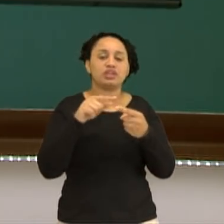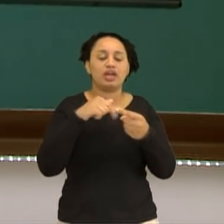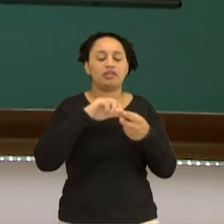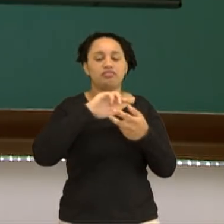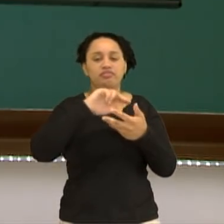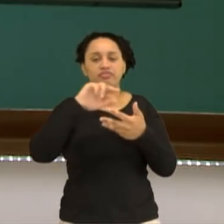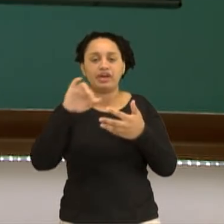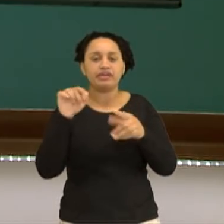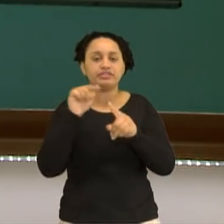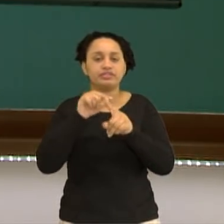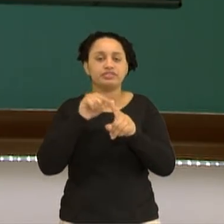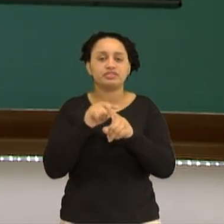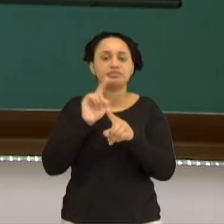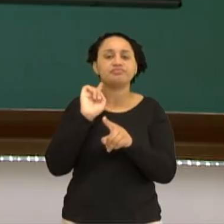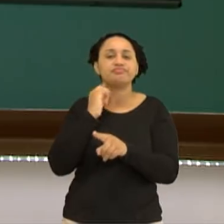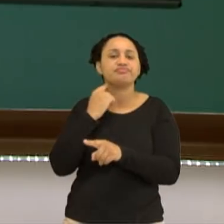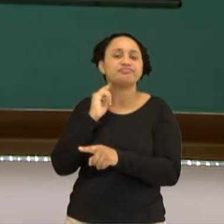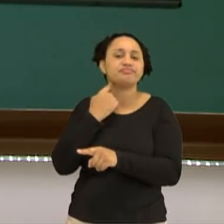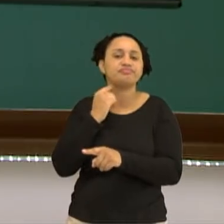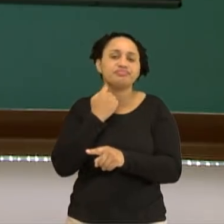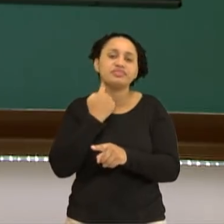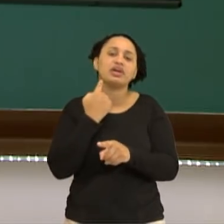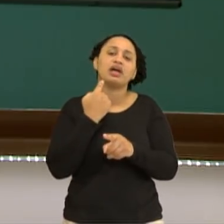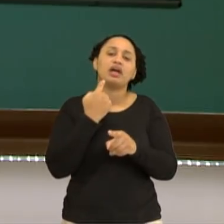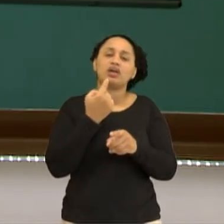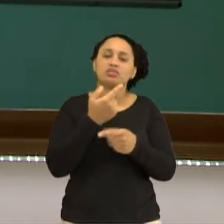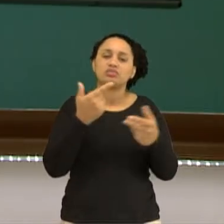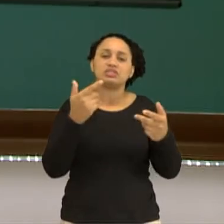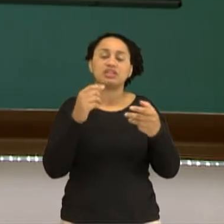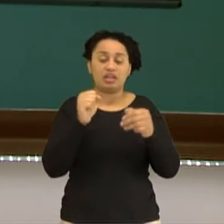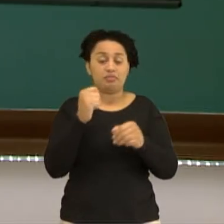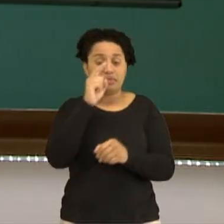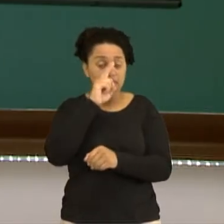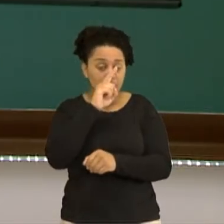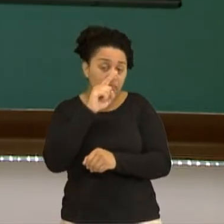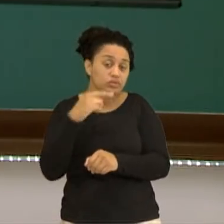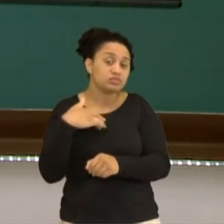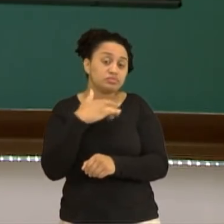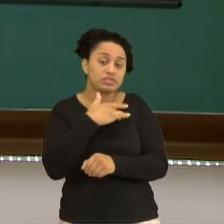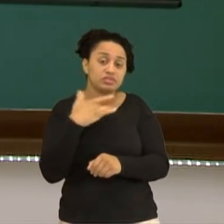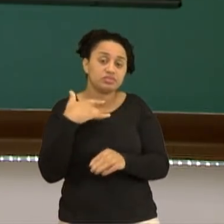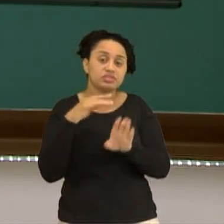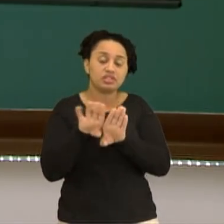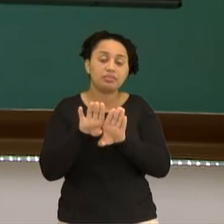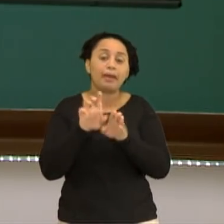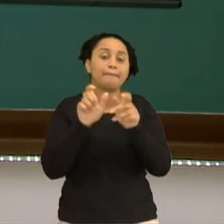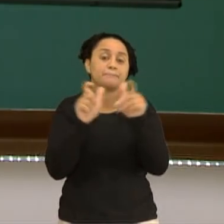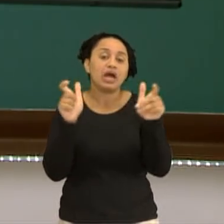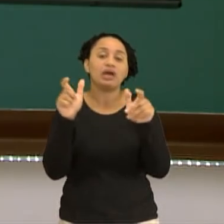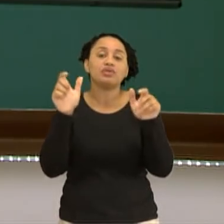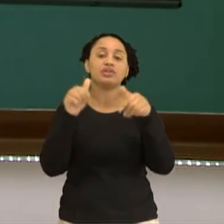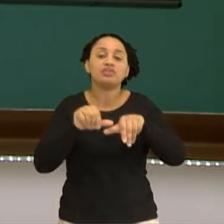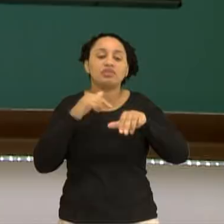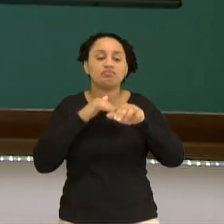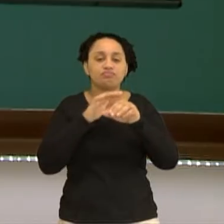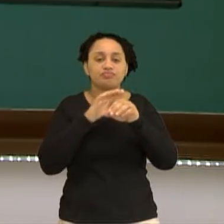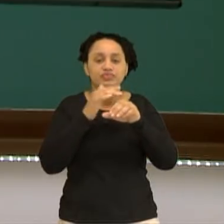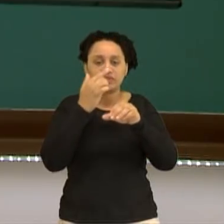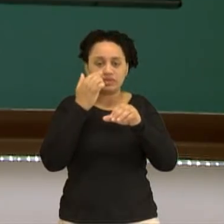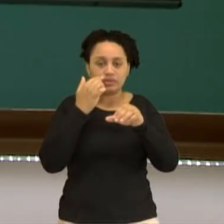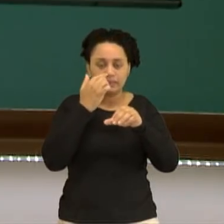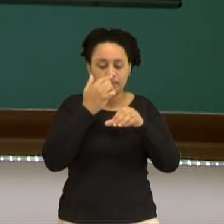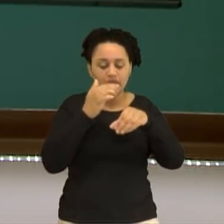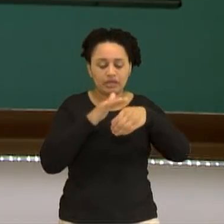poeira e outros agentes alergênicos, tóxicos. Muitos deles ficam presos nesses cílios.